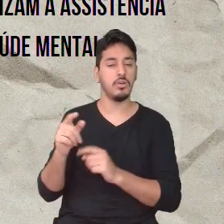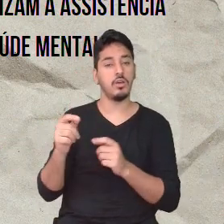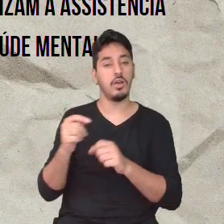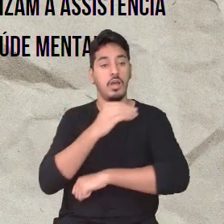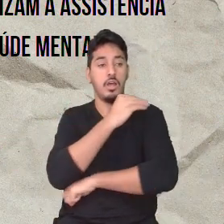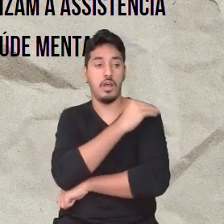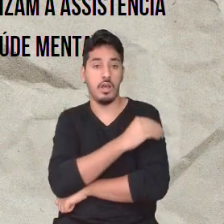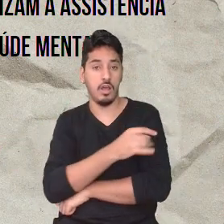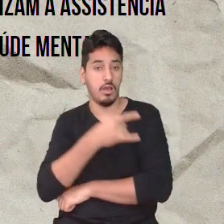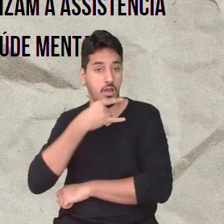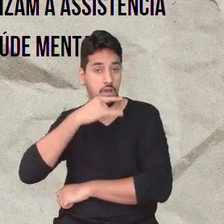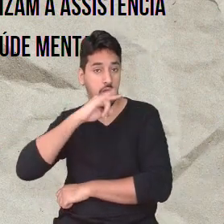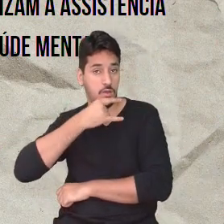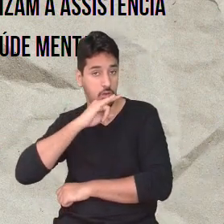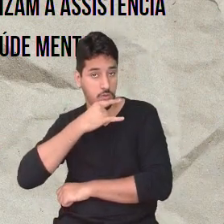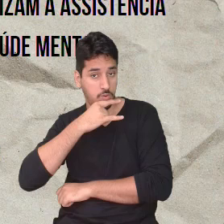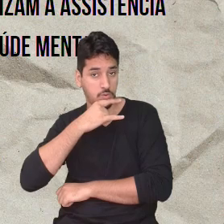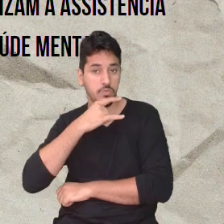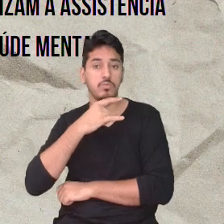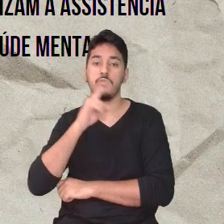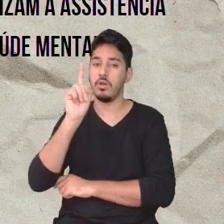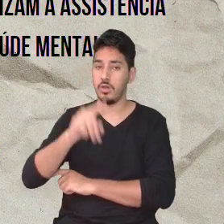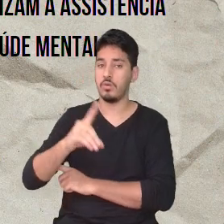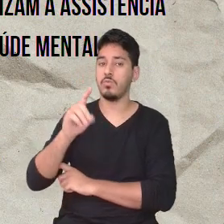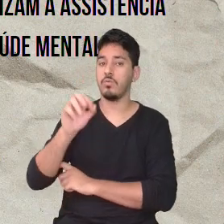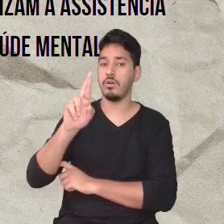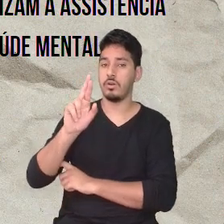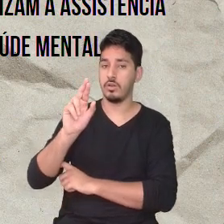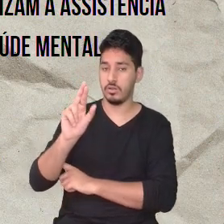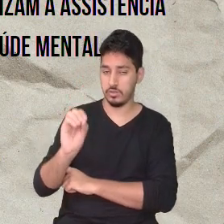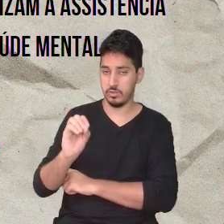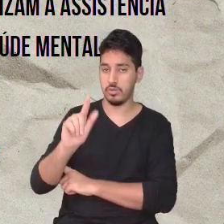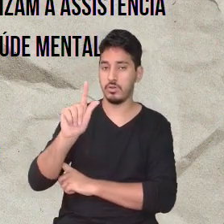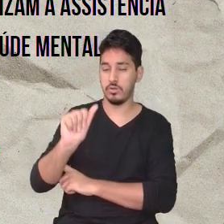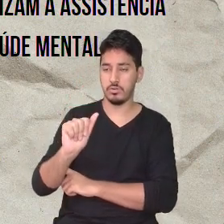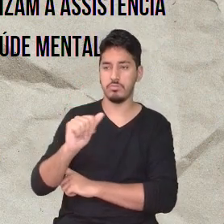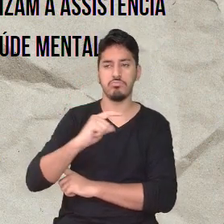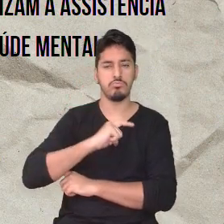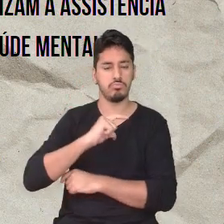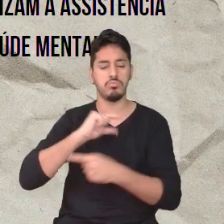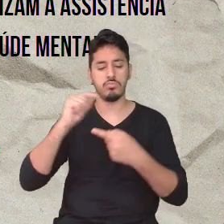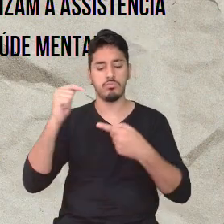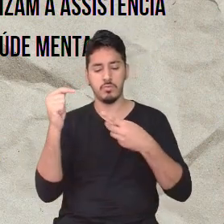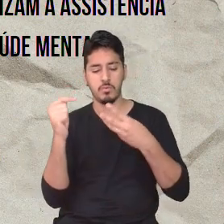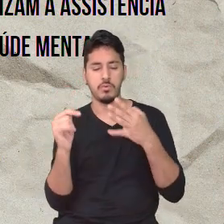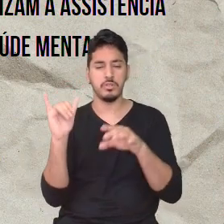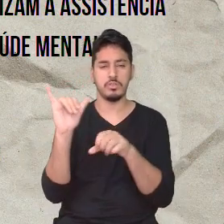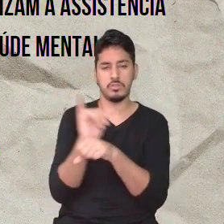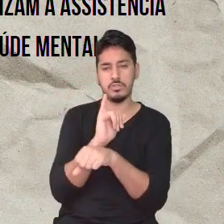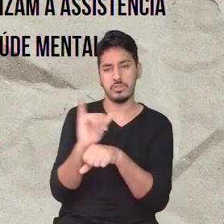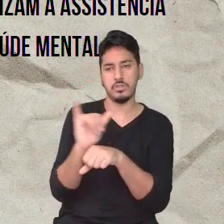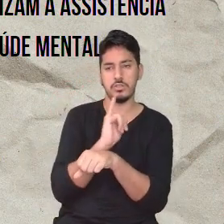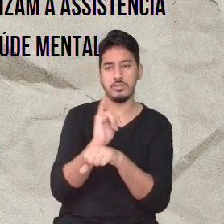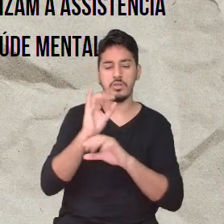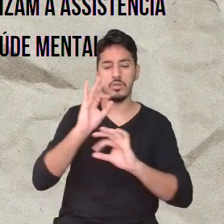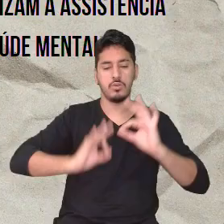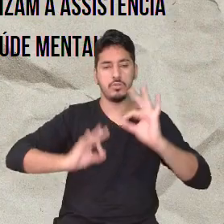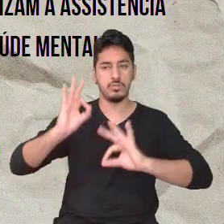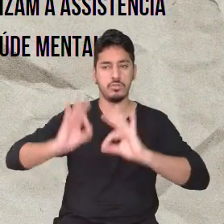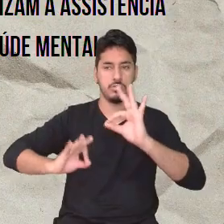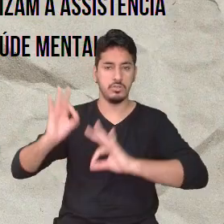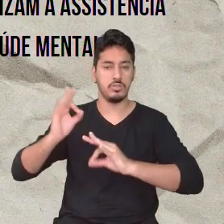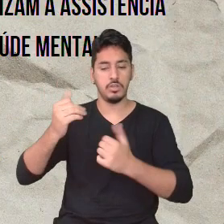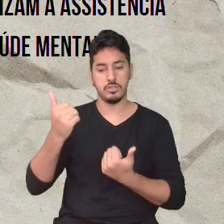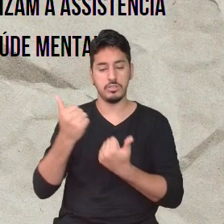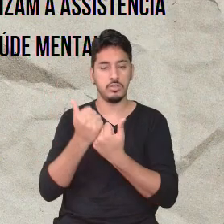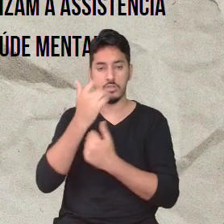Vejam só, viu? Álcool é uma droga, prestem atenção. E que estabelece diretrizes e estratégias que organizam assistência